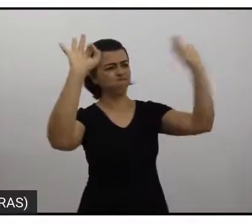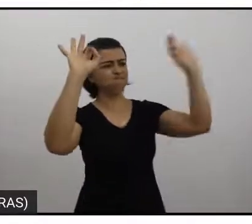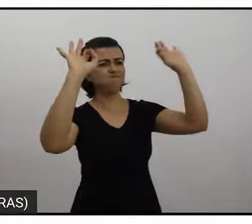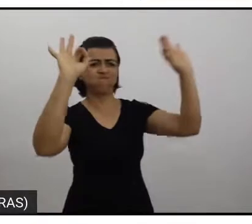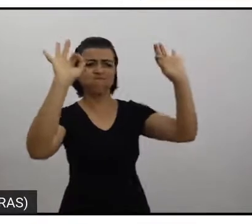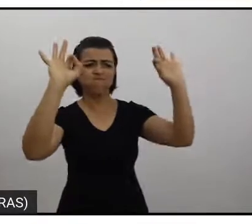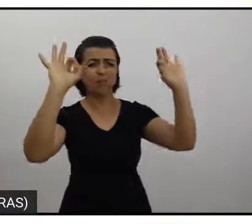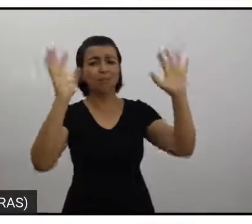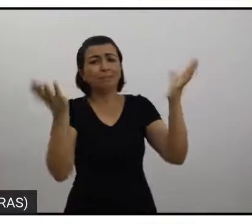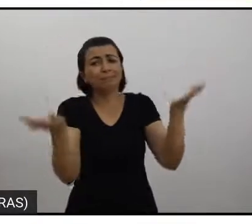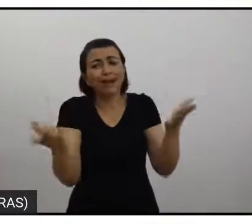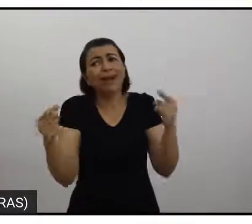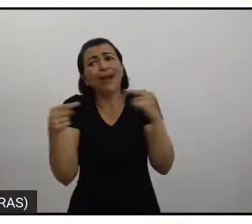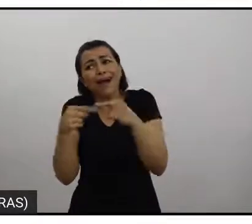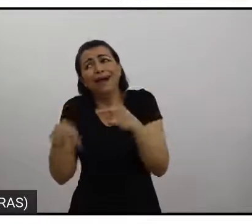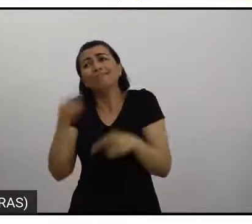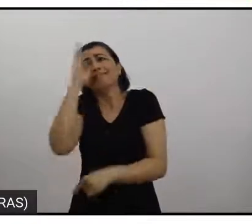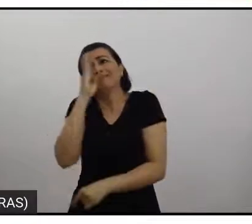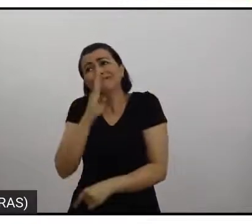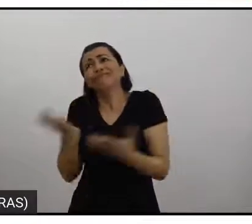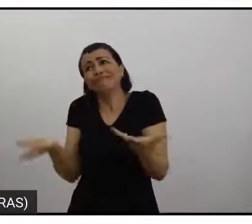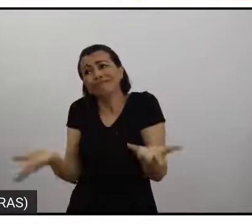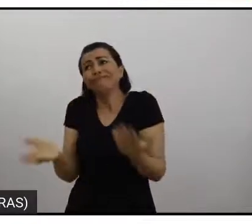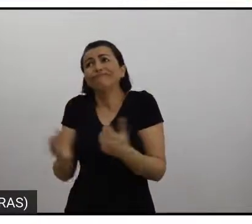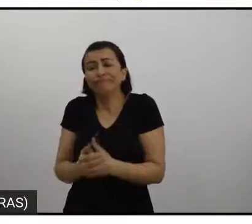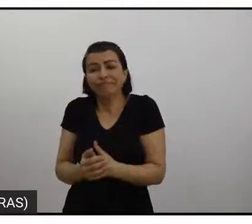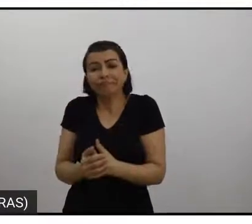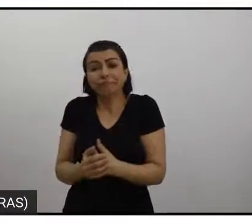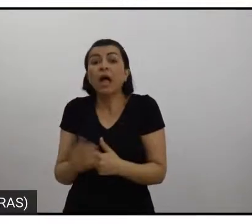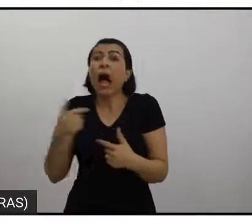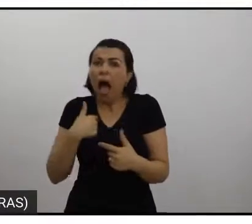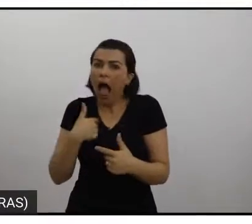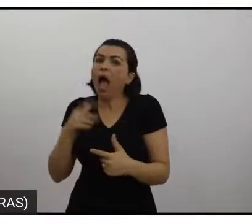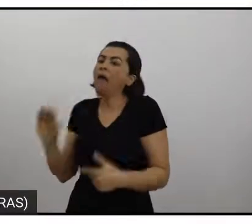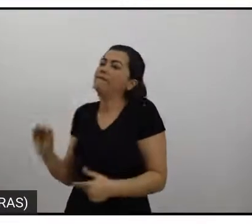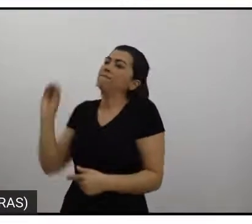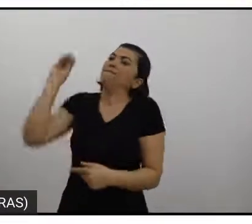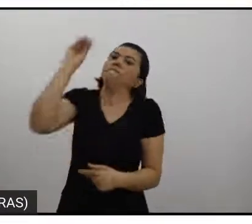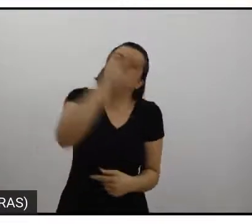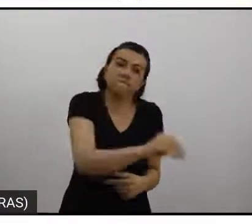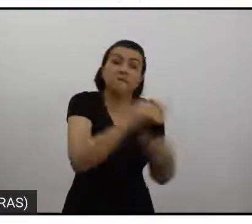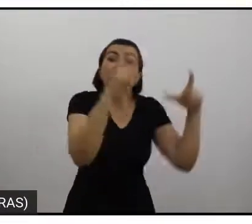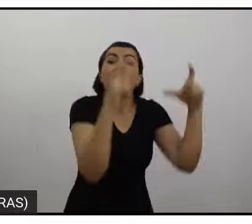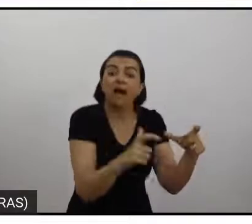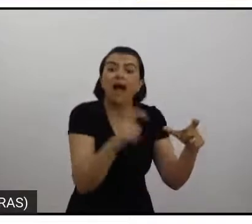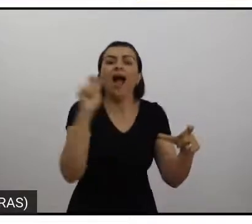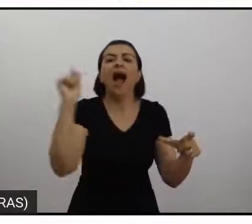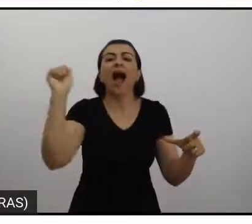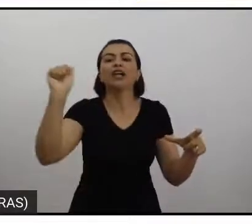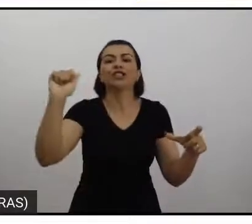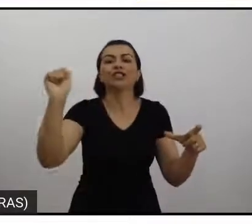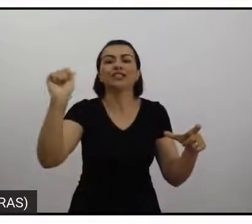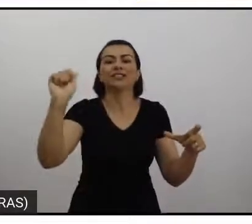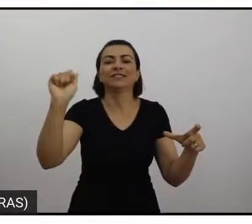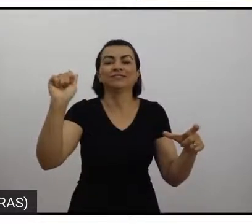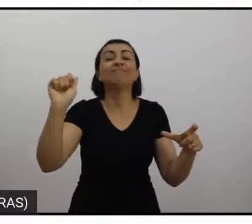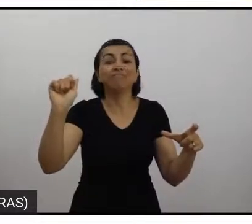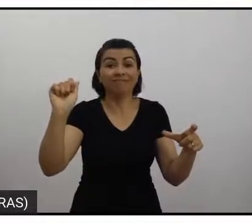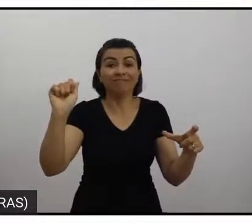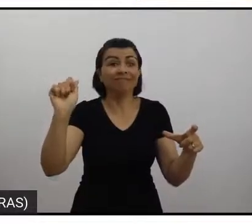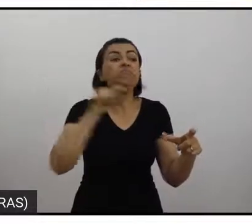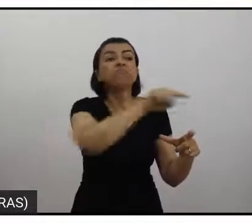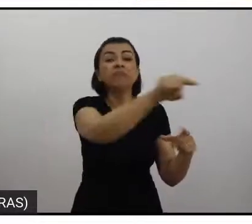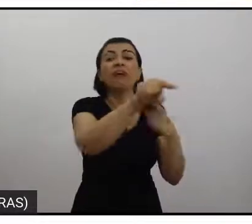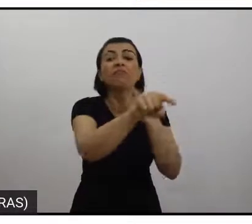as pessoas falavam, sensacional, mas isso é o Brasil. Aí eu fui fazer em Paris, aí falava, isso são os